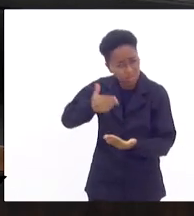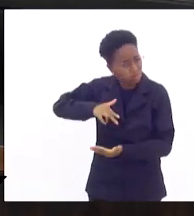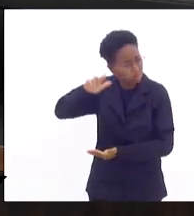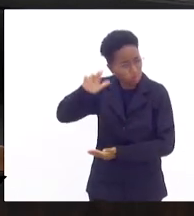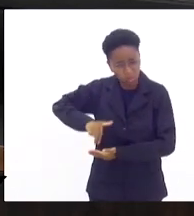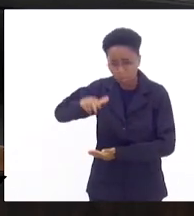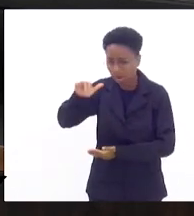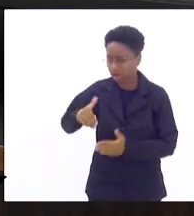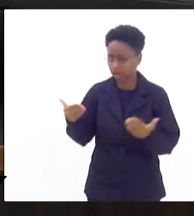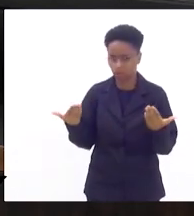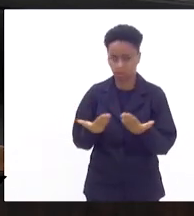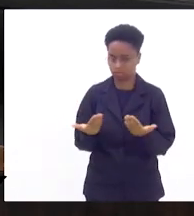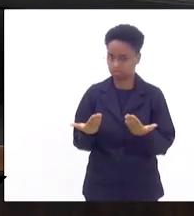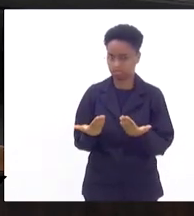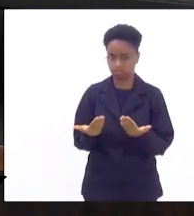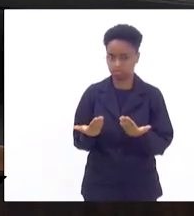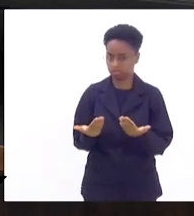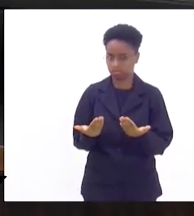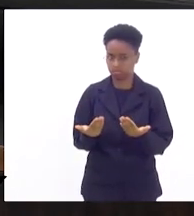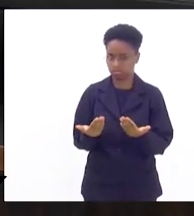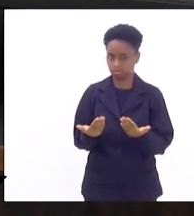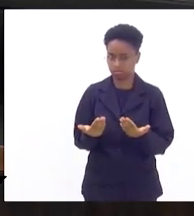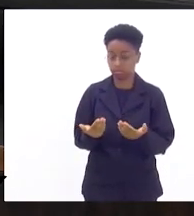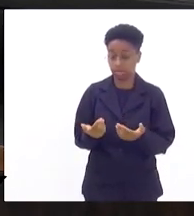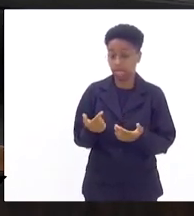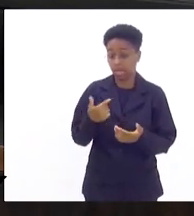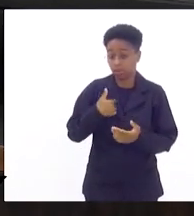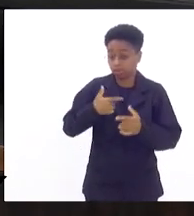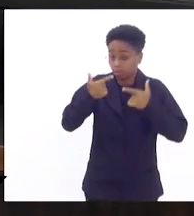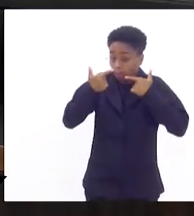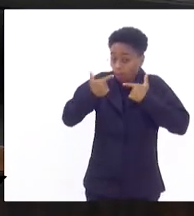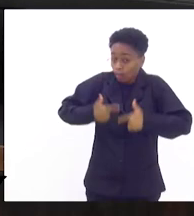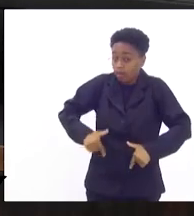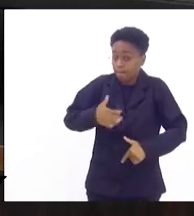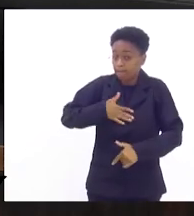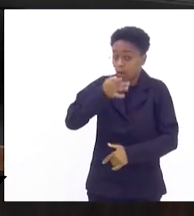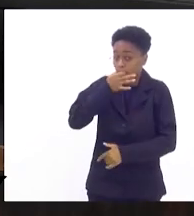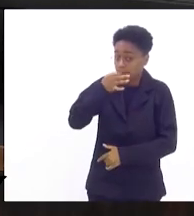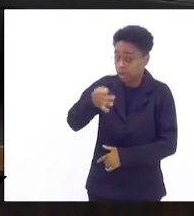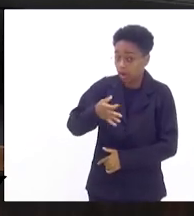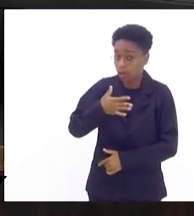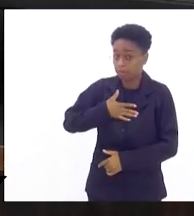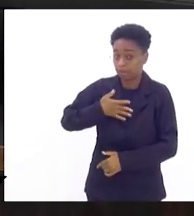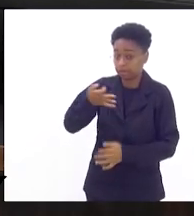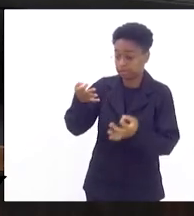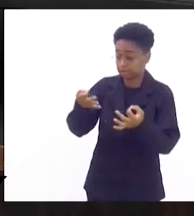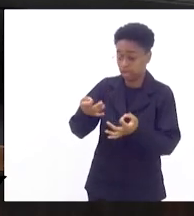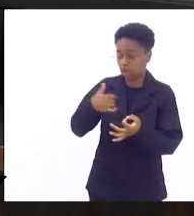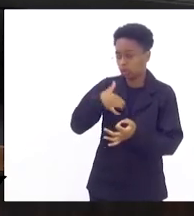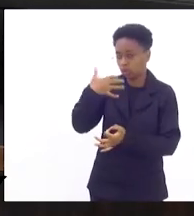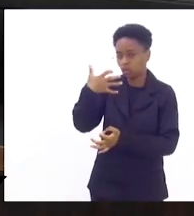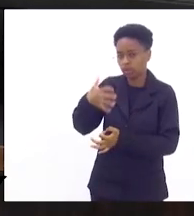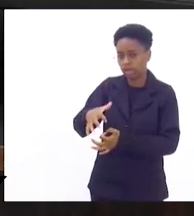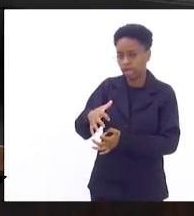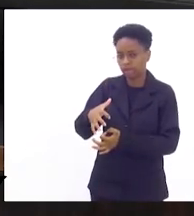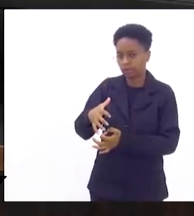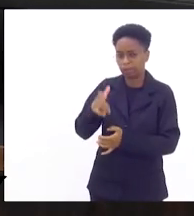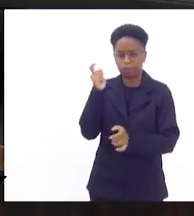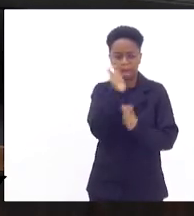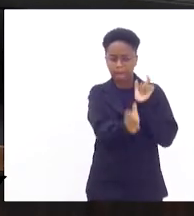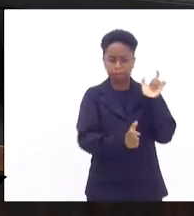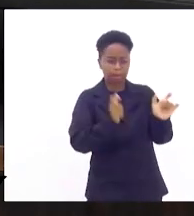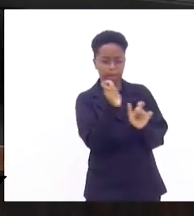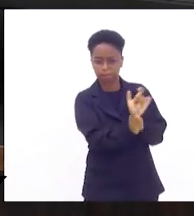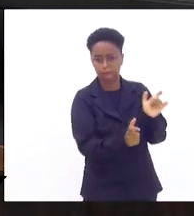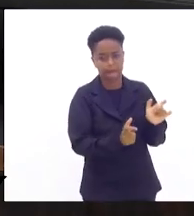aqui eu estou sendo completamente isento e dependente das minhas opiniões, das minhas convicções. Não quero aqui acabar com a empresa,